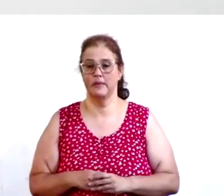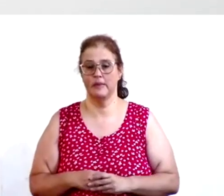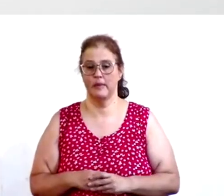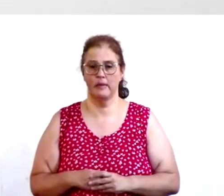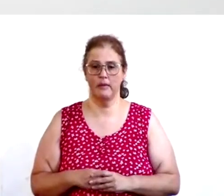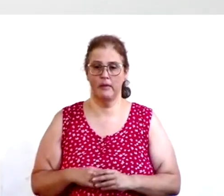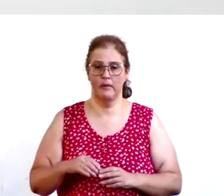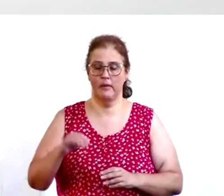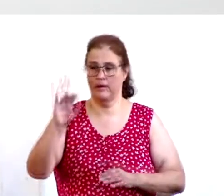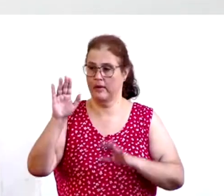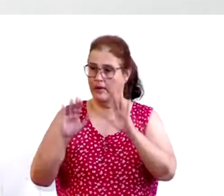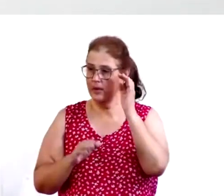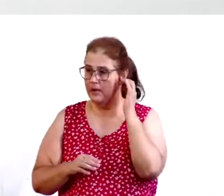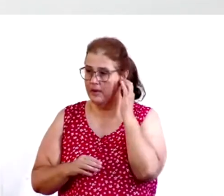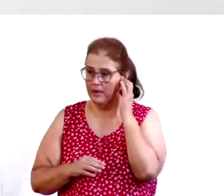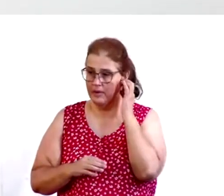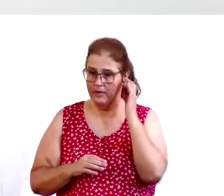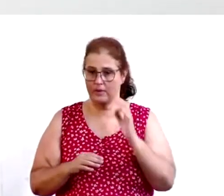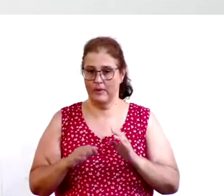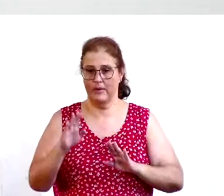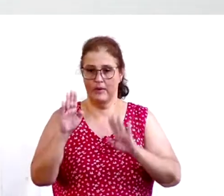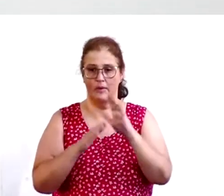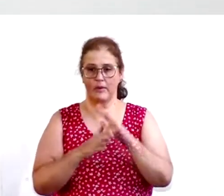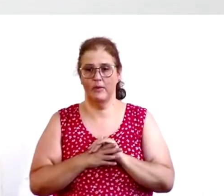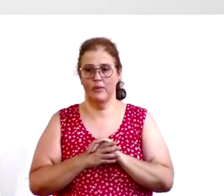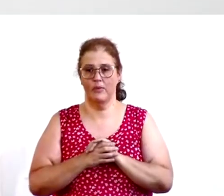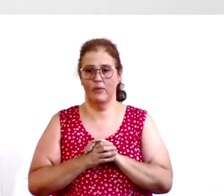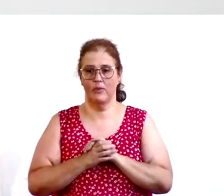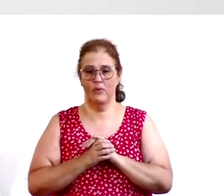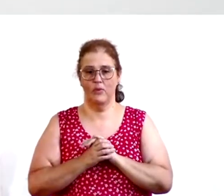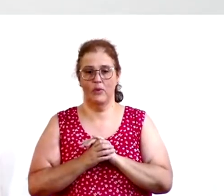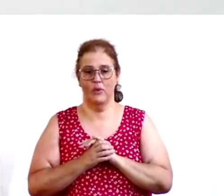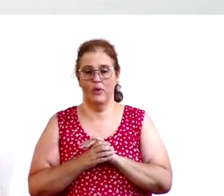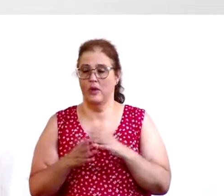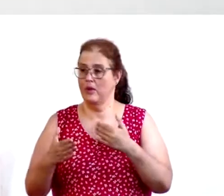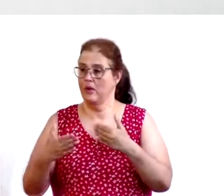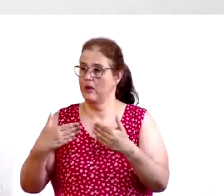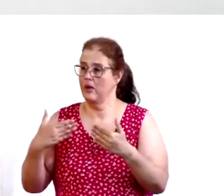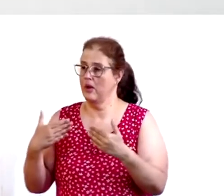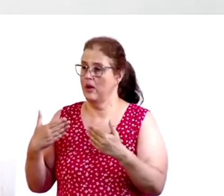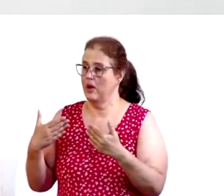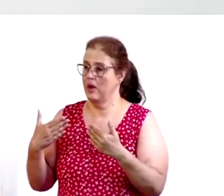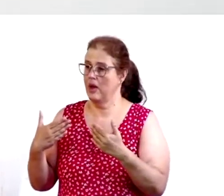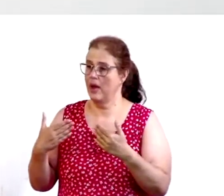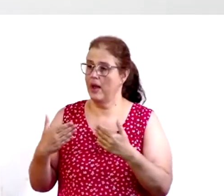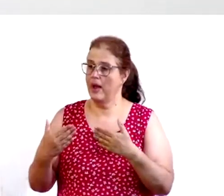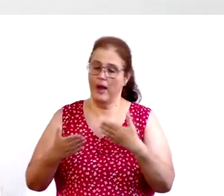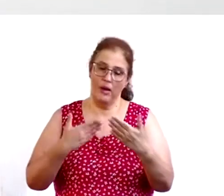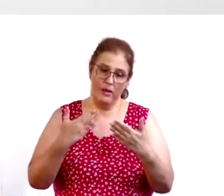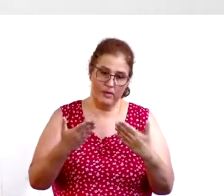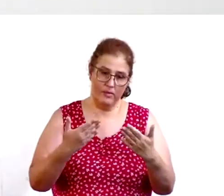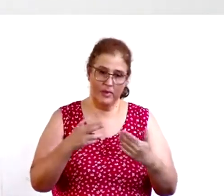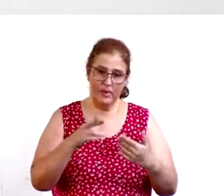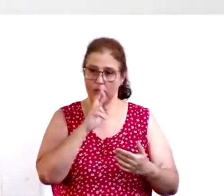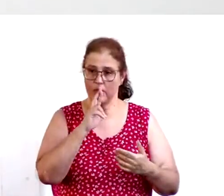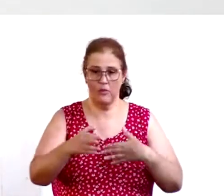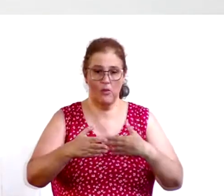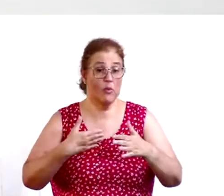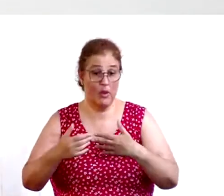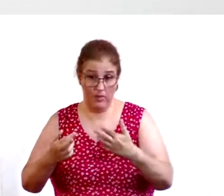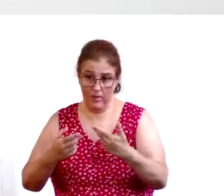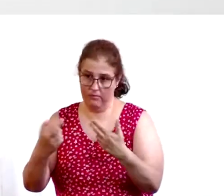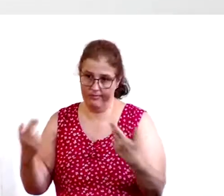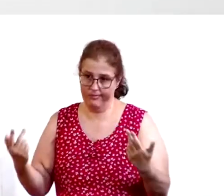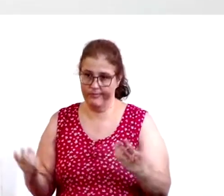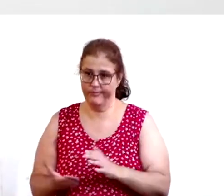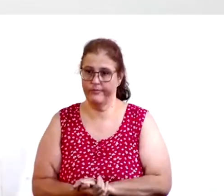sabe a palavra possa lhe ajudar a responder a qualquer uma dessas 3 possibilidades. Eu vou dizer o